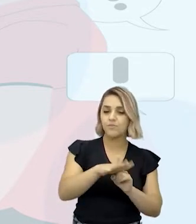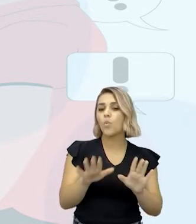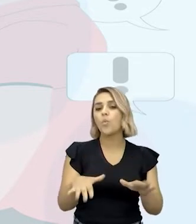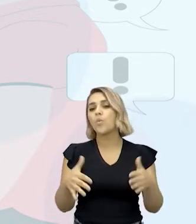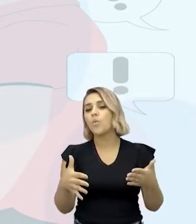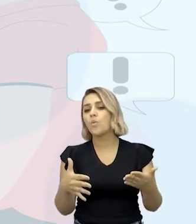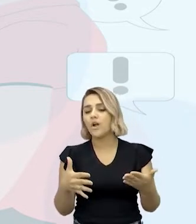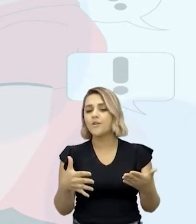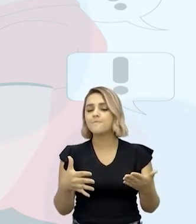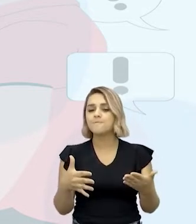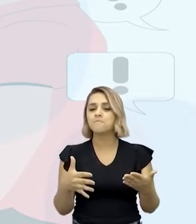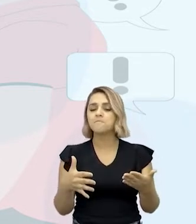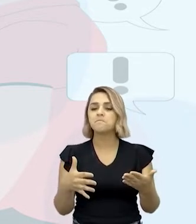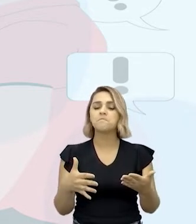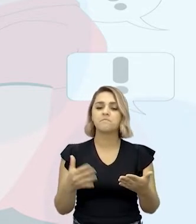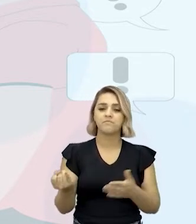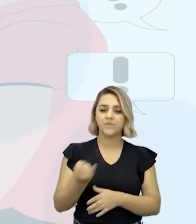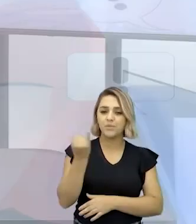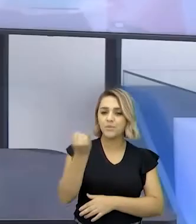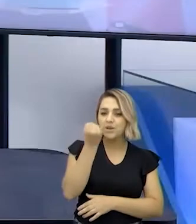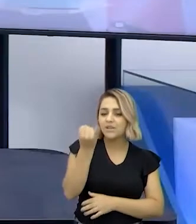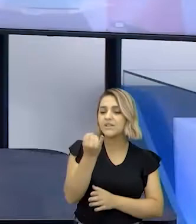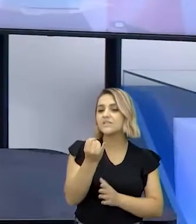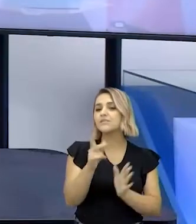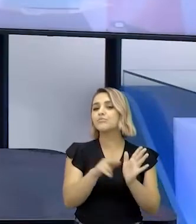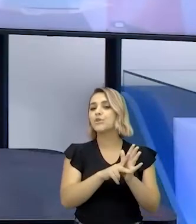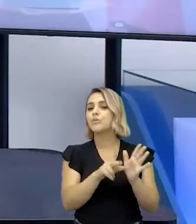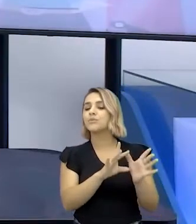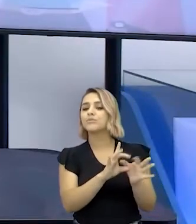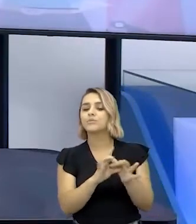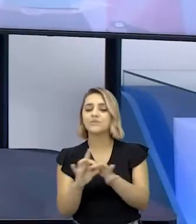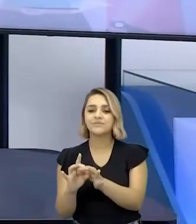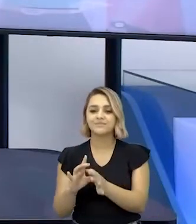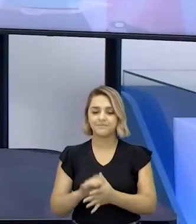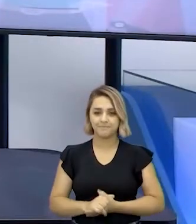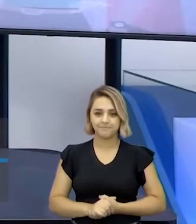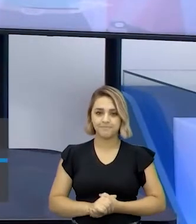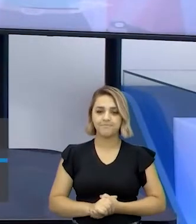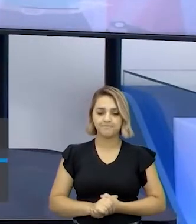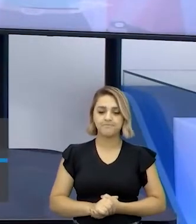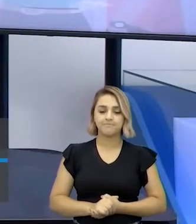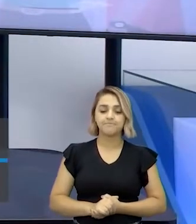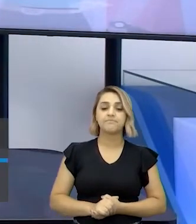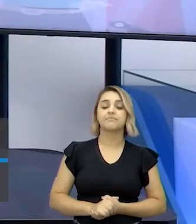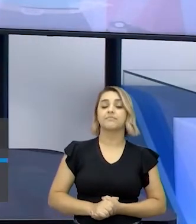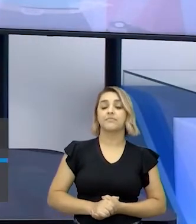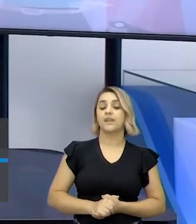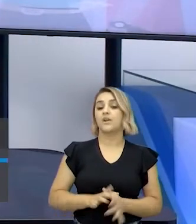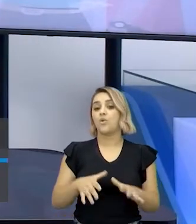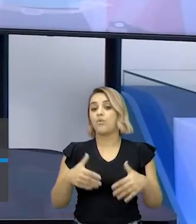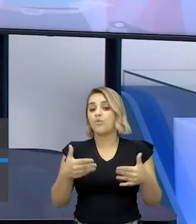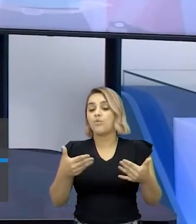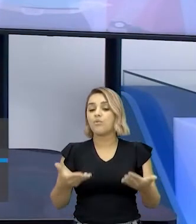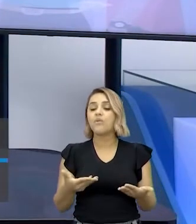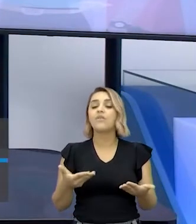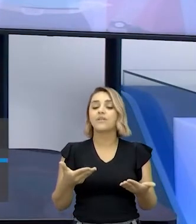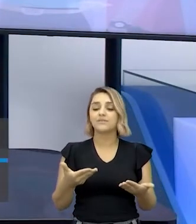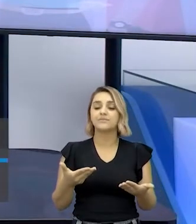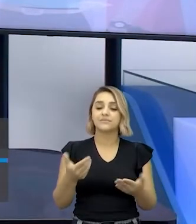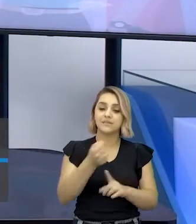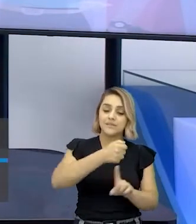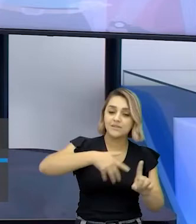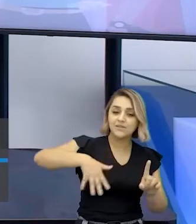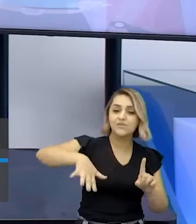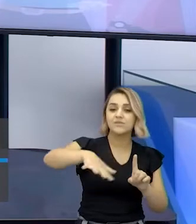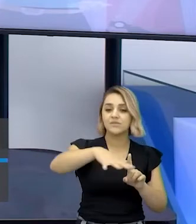gírias ocupam neste contexto? Então, será que traços da sociedade aí as